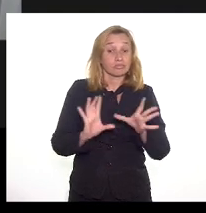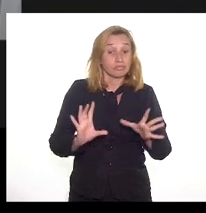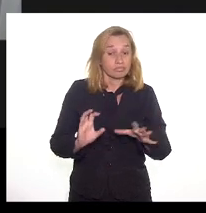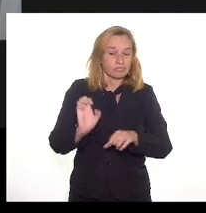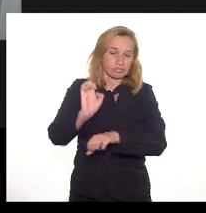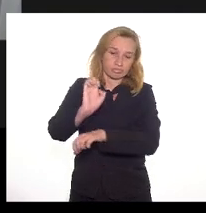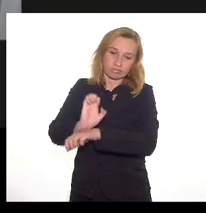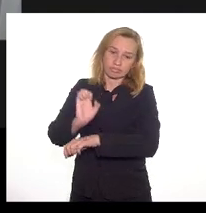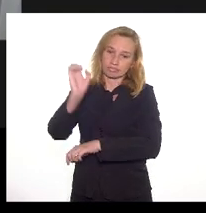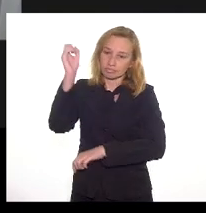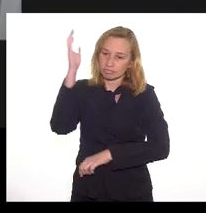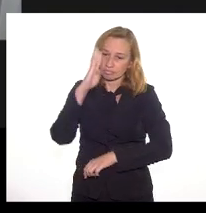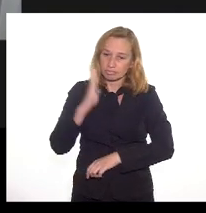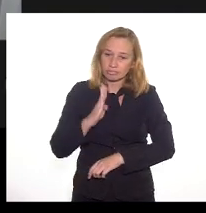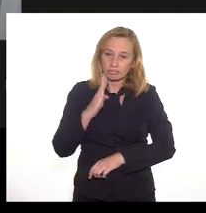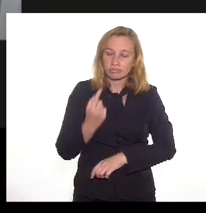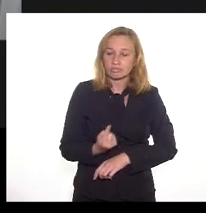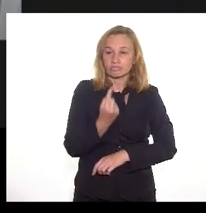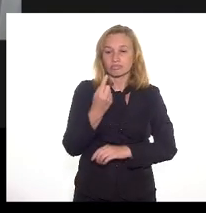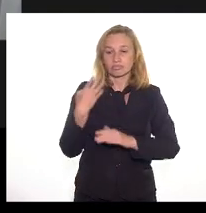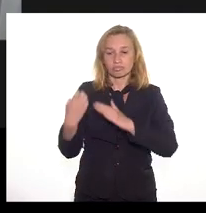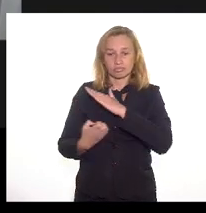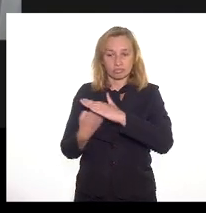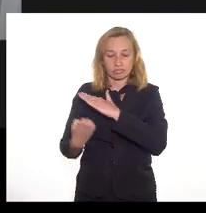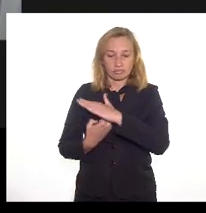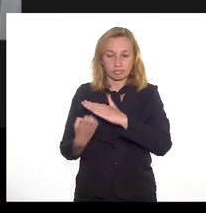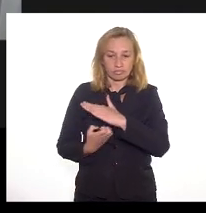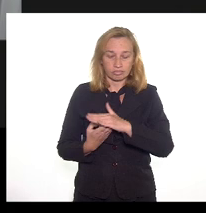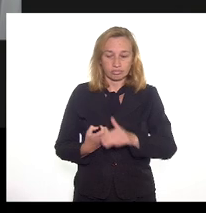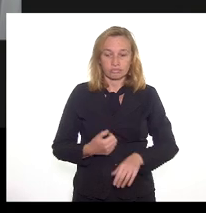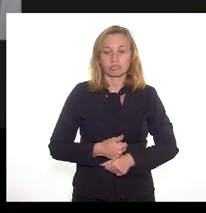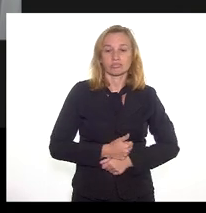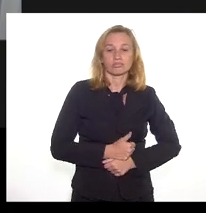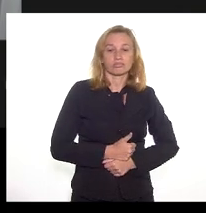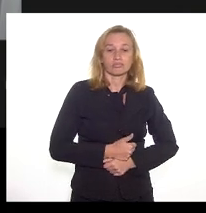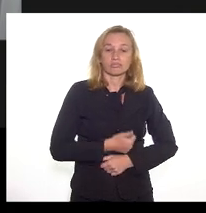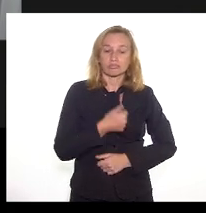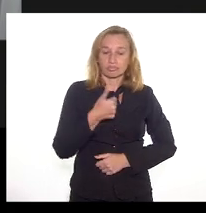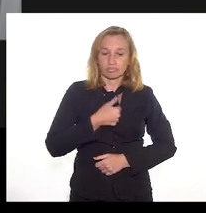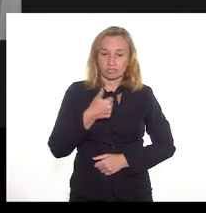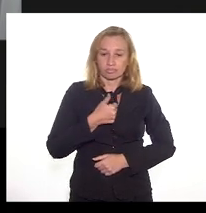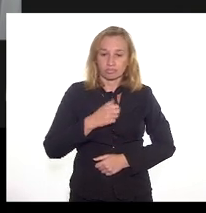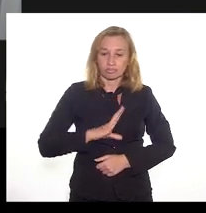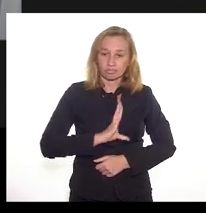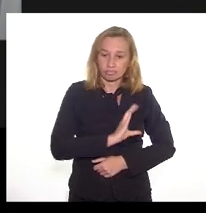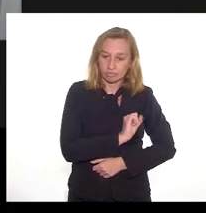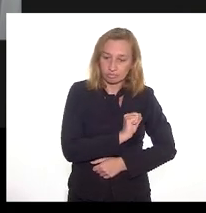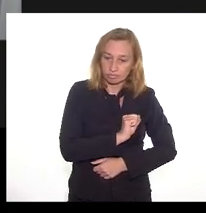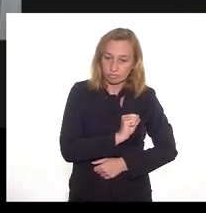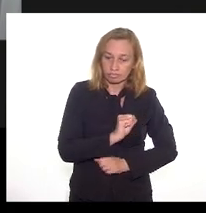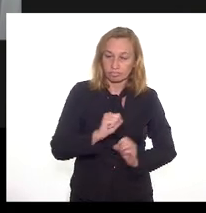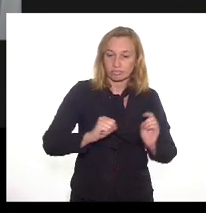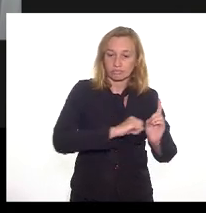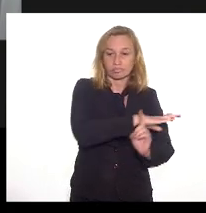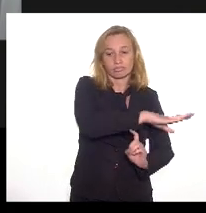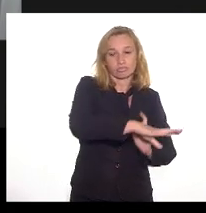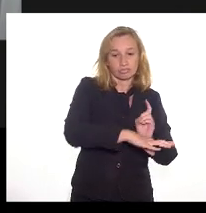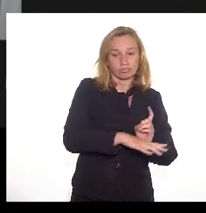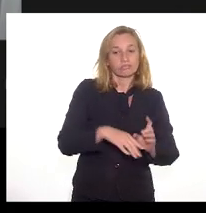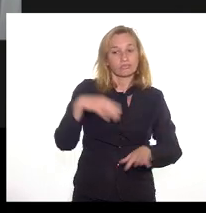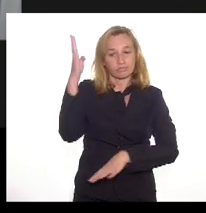Estado brasileiro para uma empresa que é primeiramente amada pela sociedade brasileira,